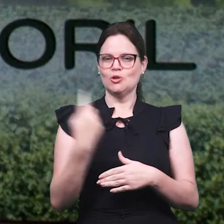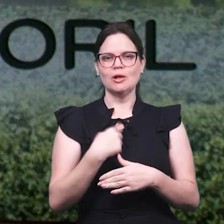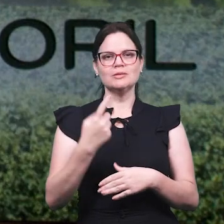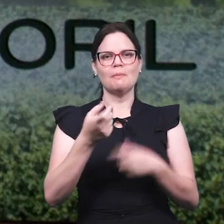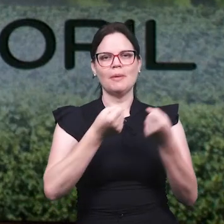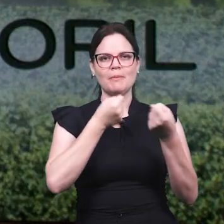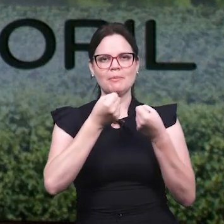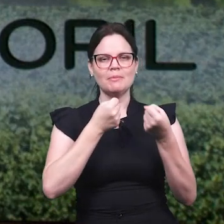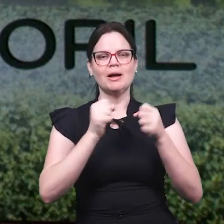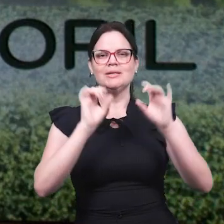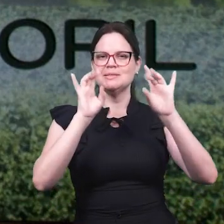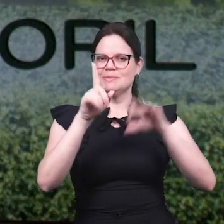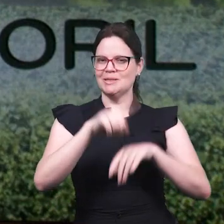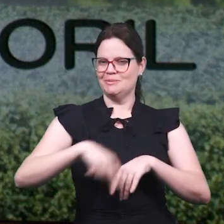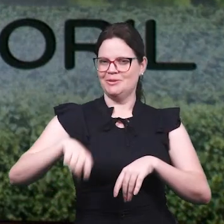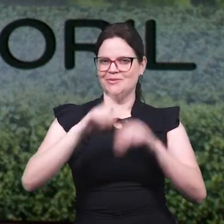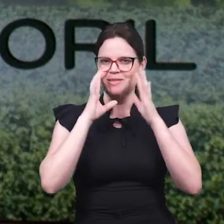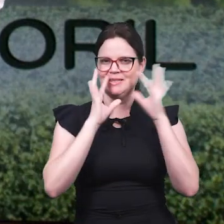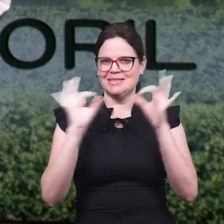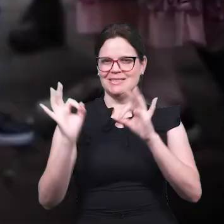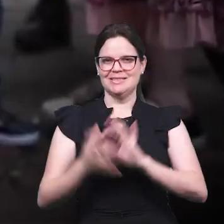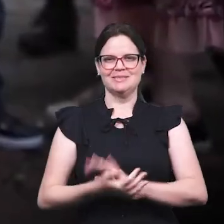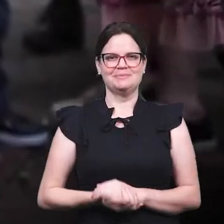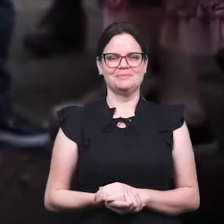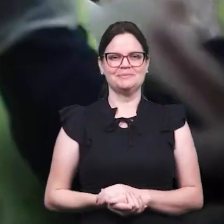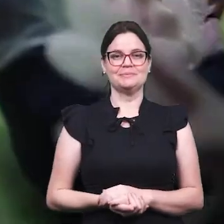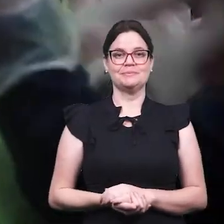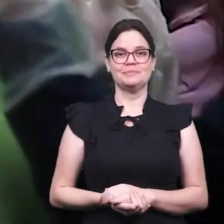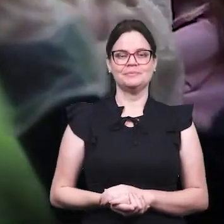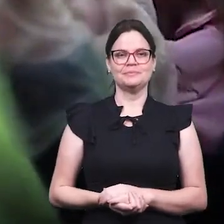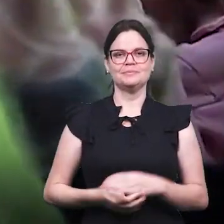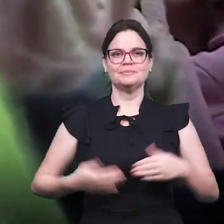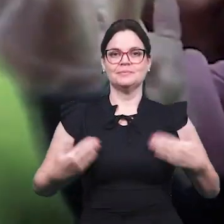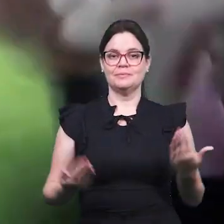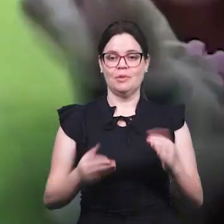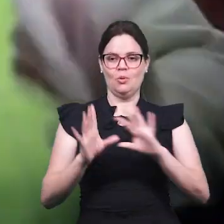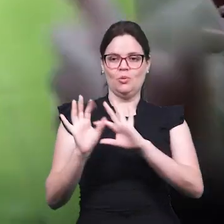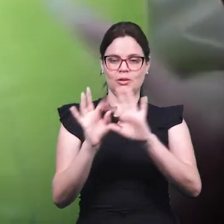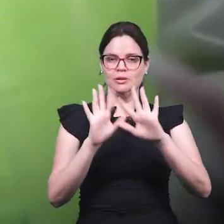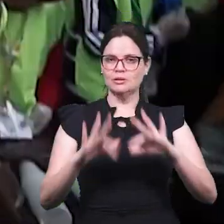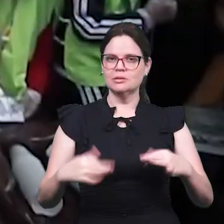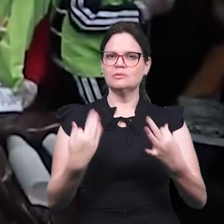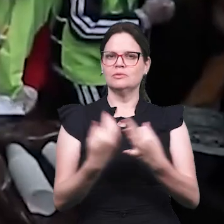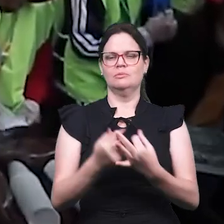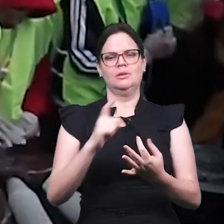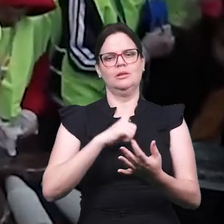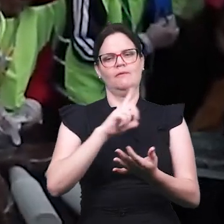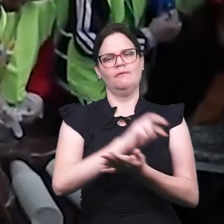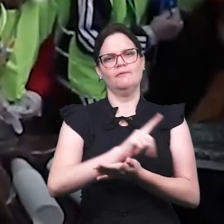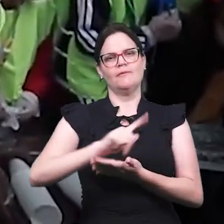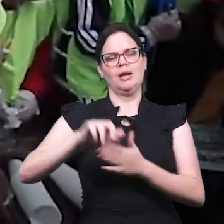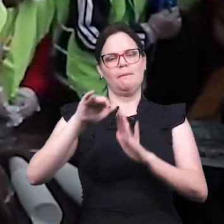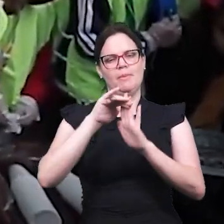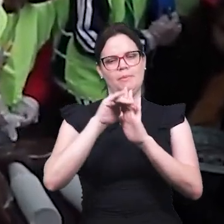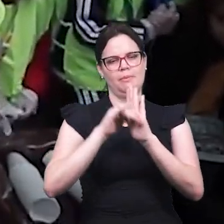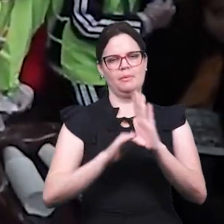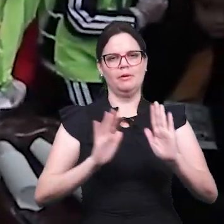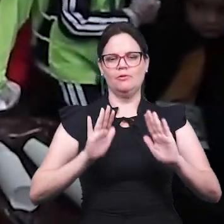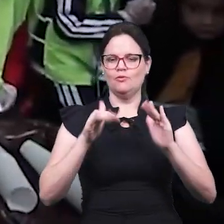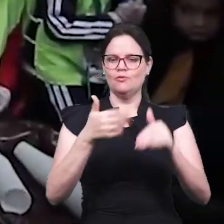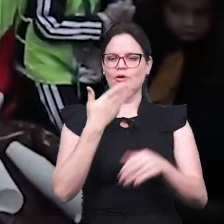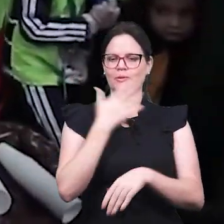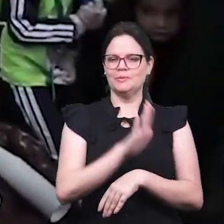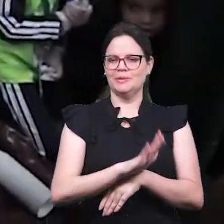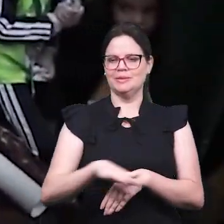uma matéria especial para vocês. Acompanhe. O Seminário Unidos em Família possui diversas programações para as